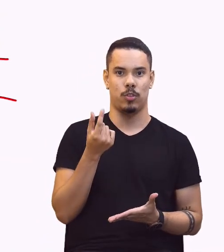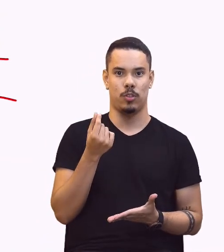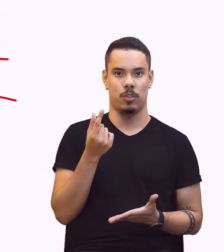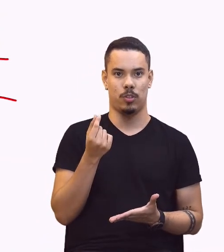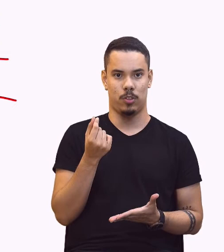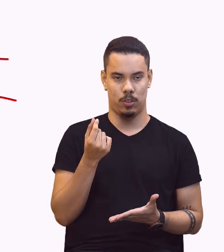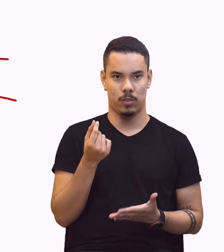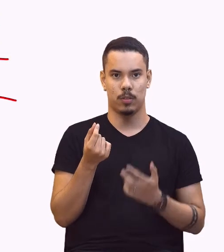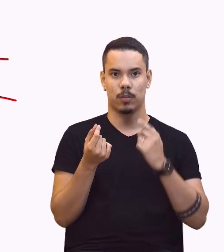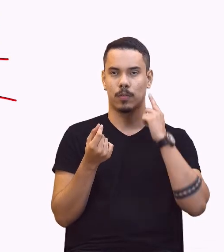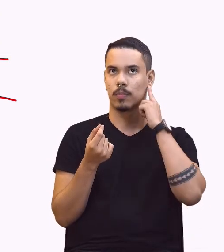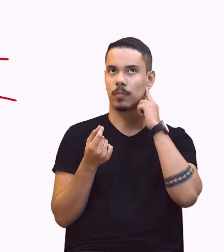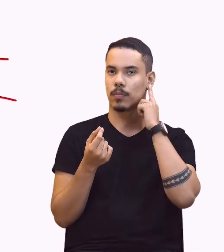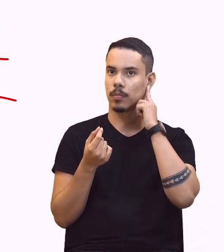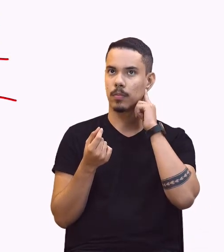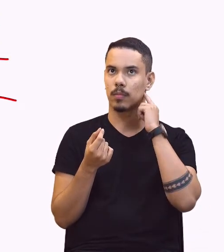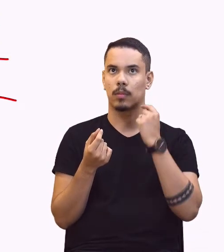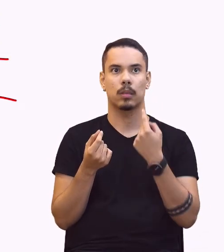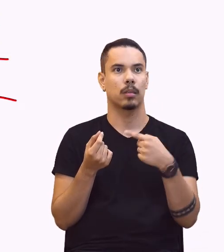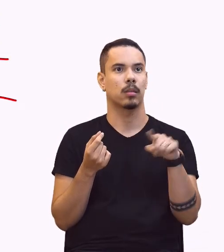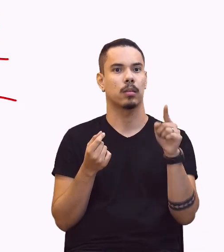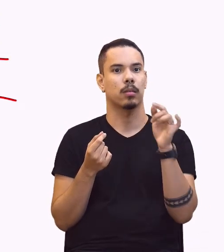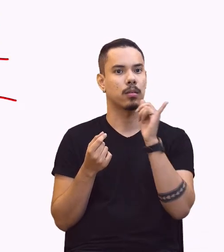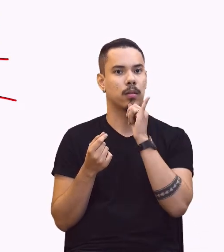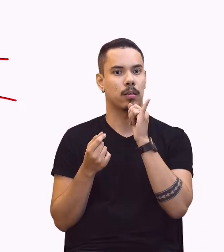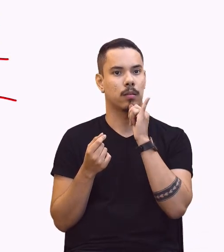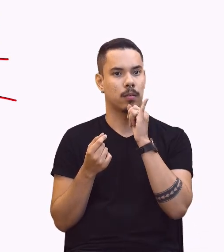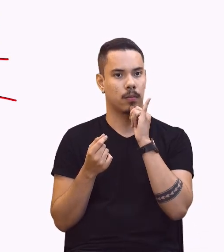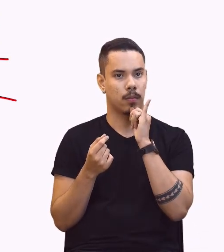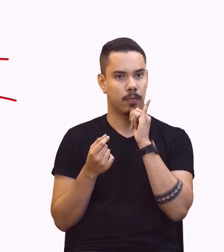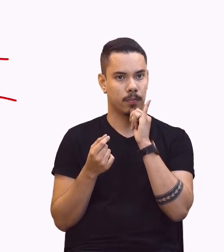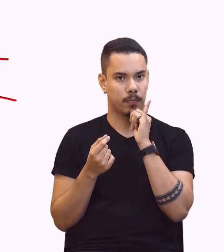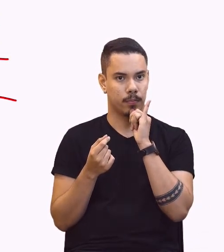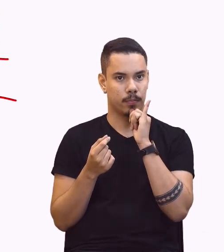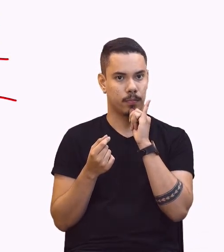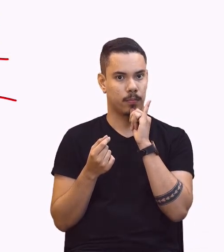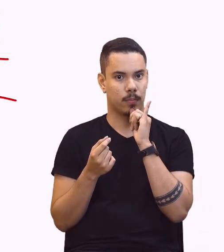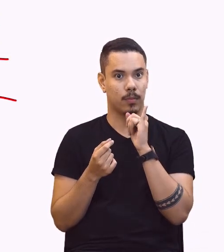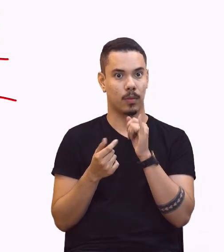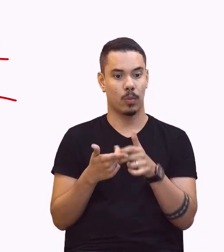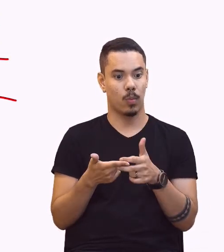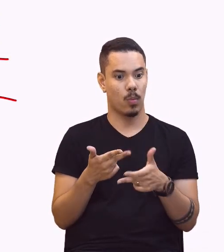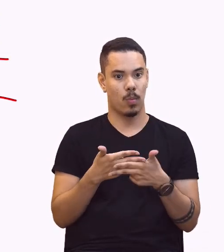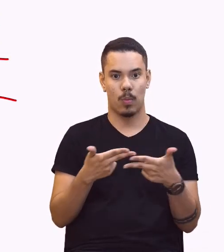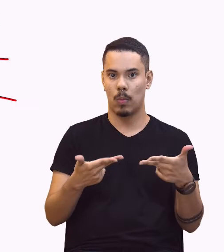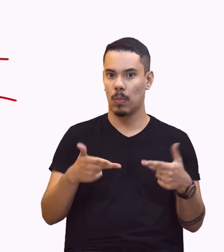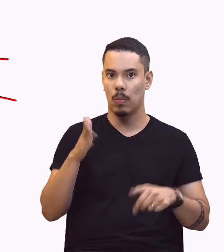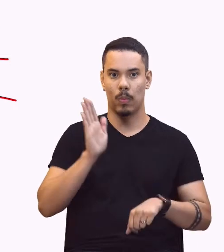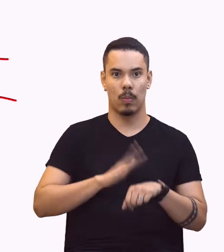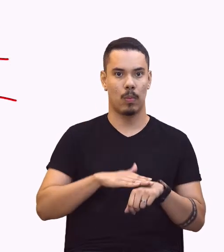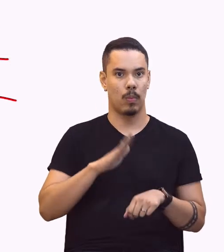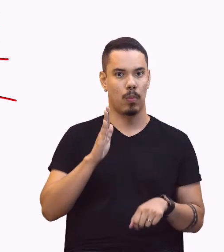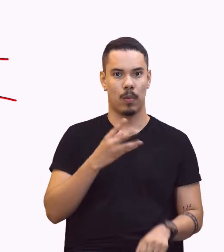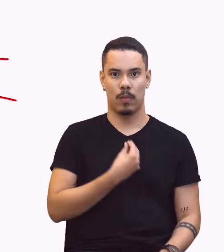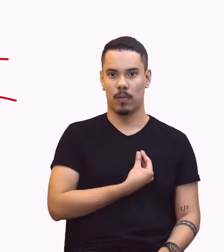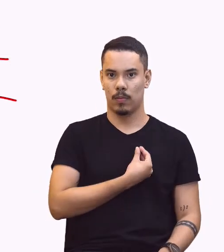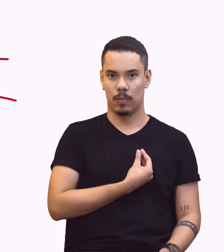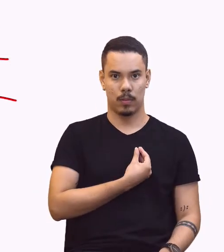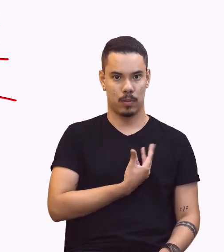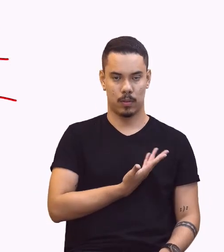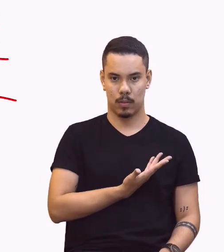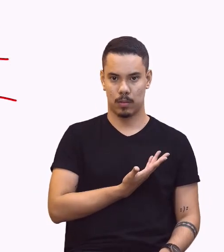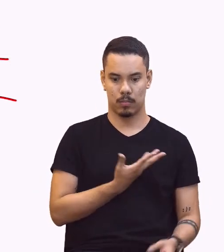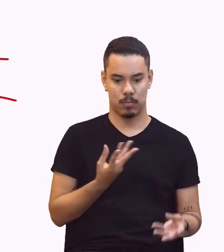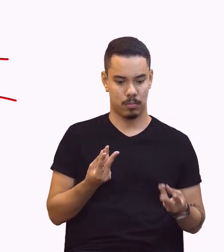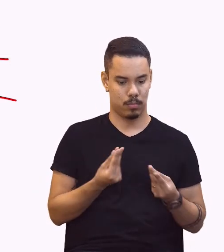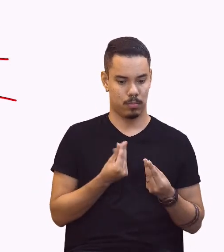e fazer com que venha algo muito maior para a sua vida, a sensação ela vai ser muito